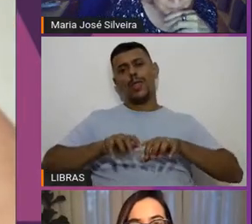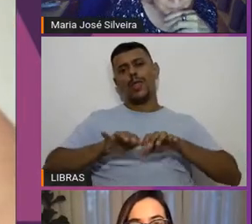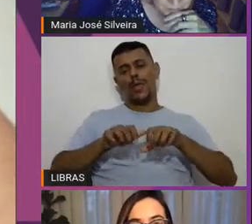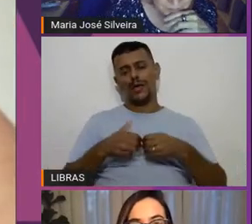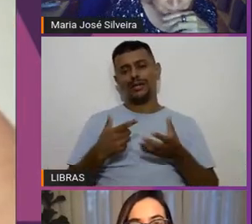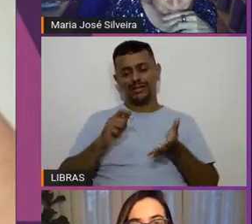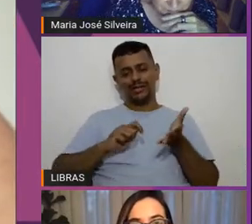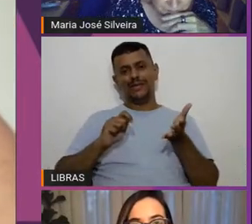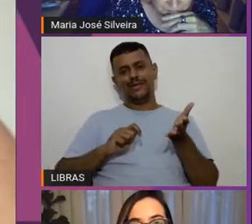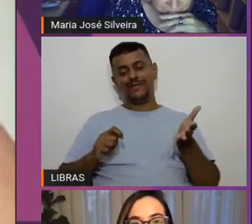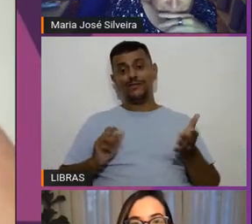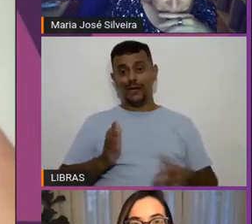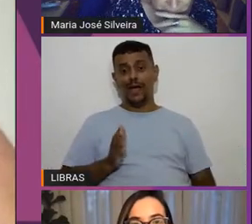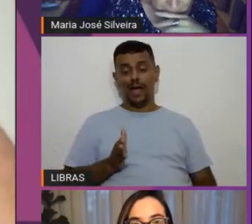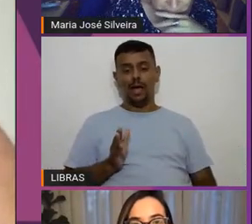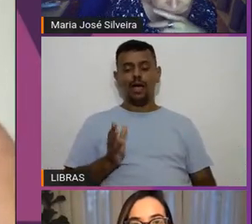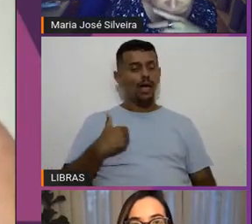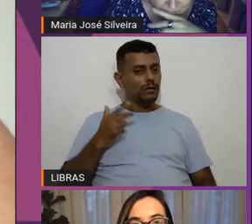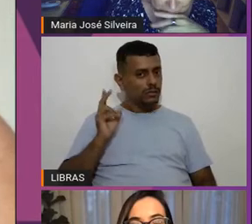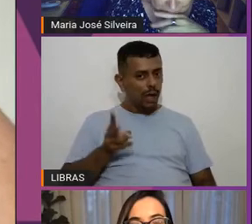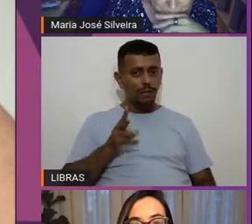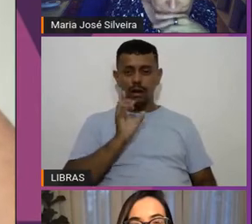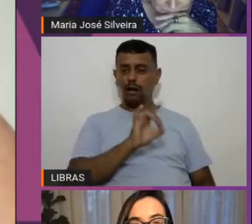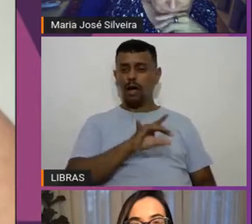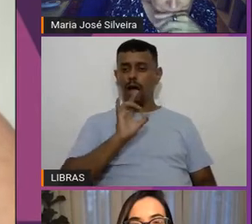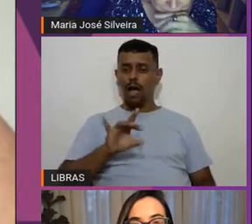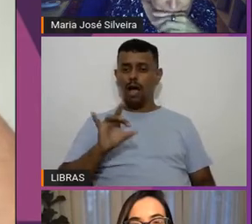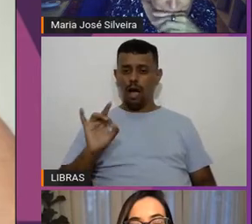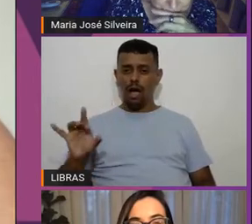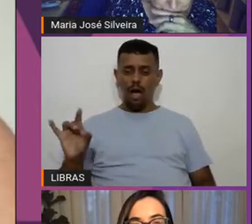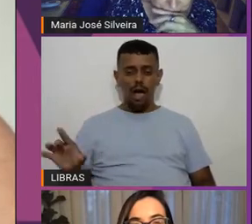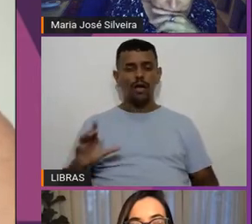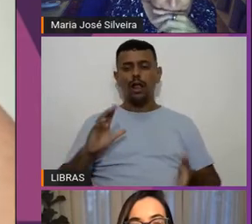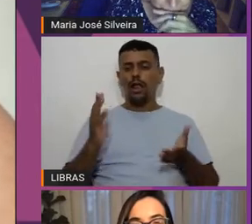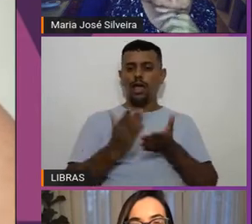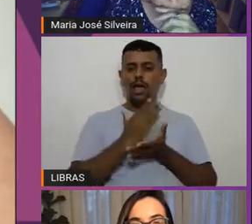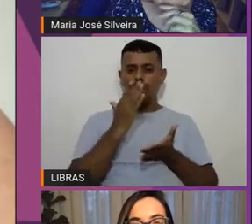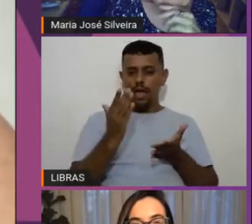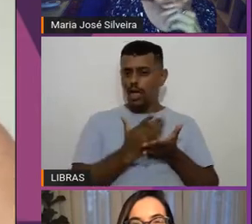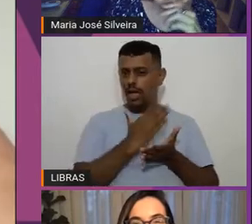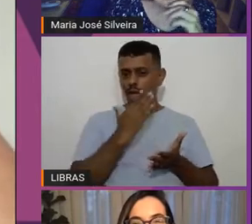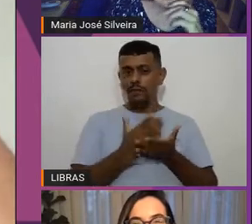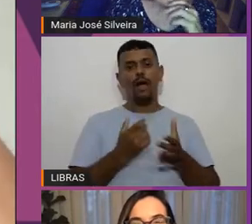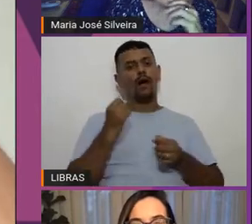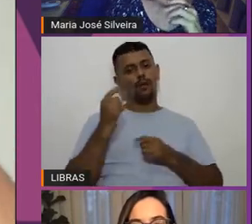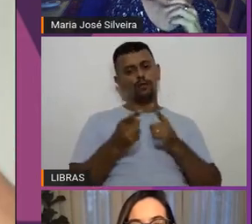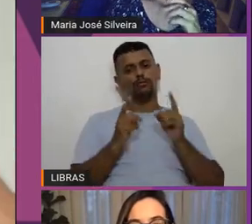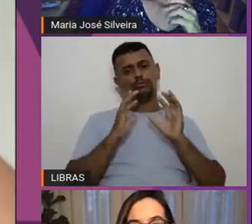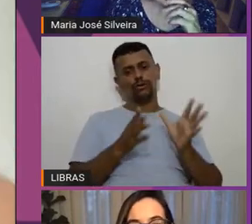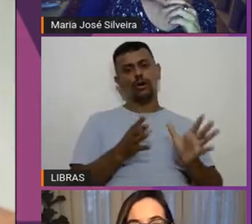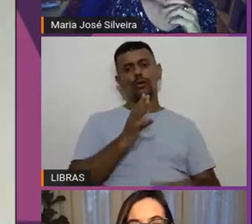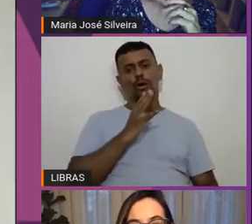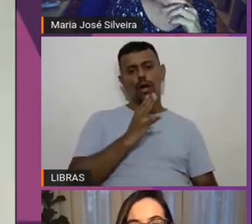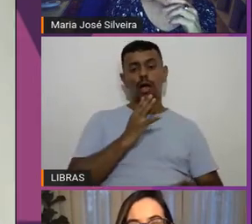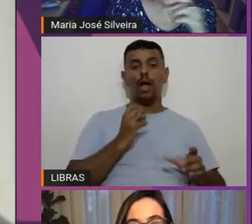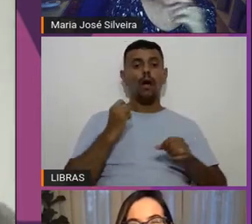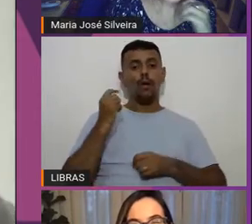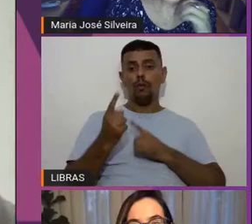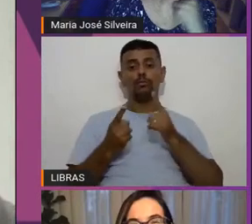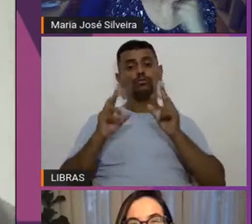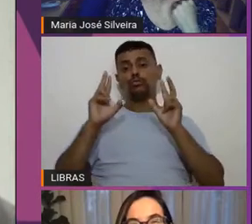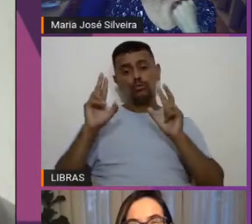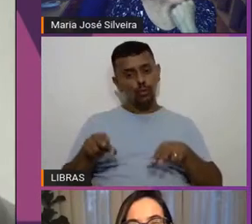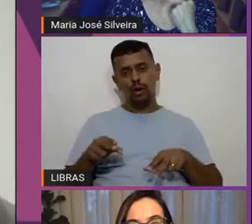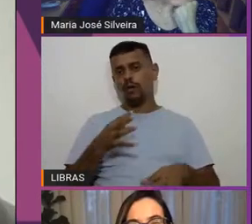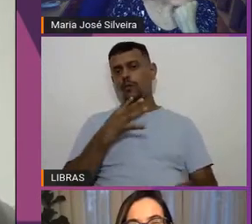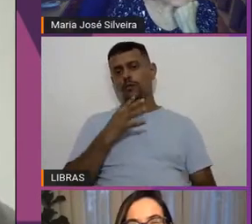outra a cada livro que eu escrevi vocês conhecem isso que vocês nunca vão conhecer e por que a coisa